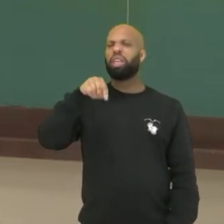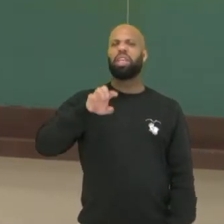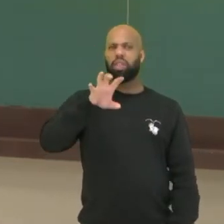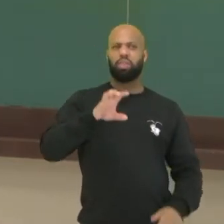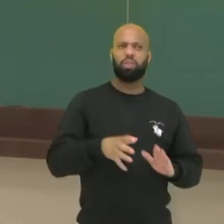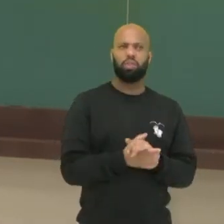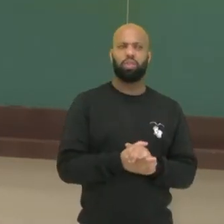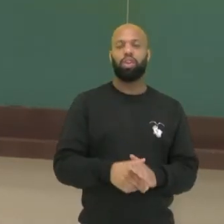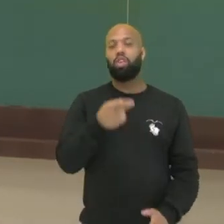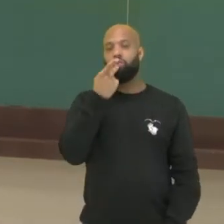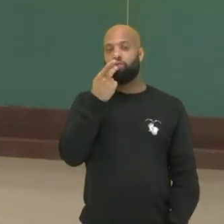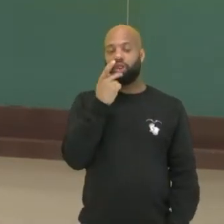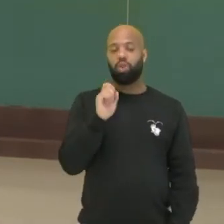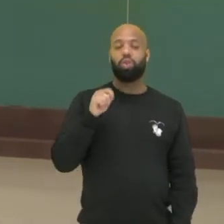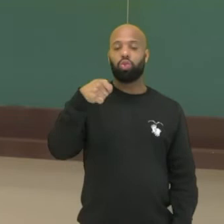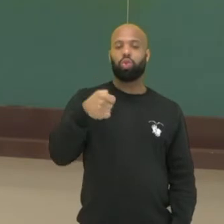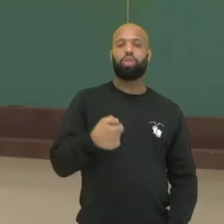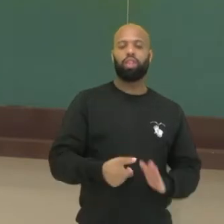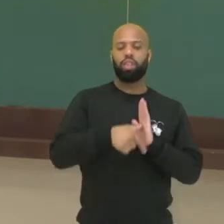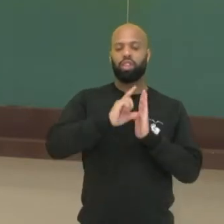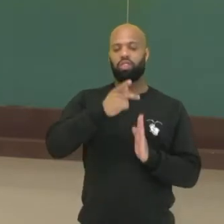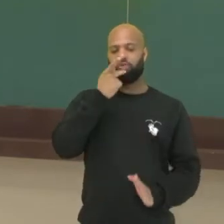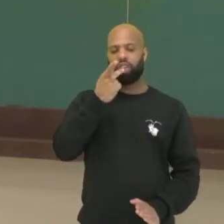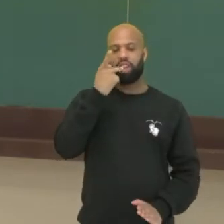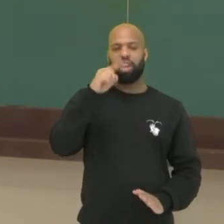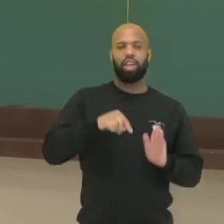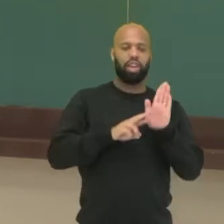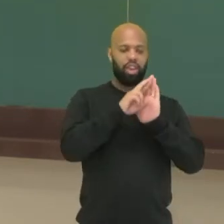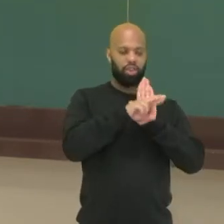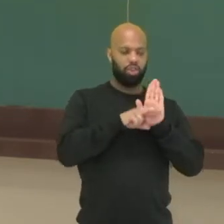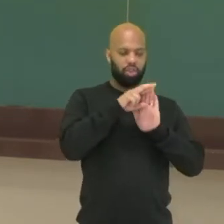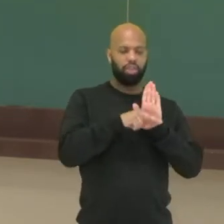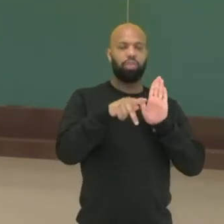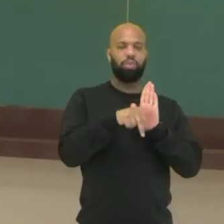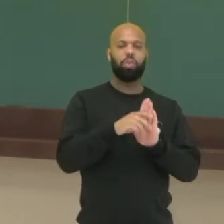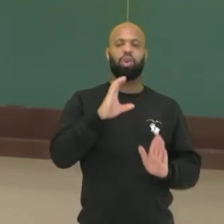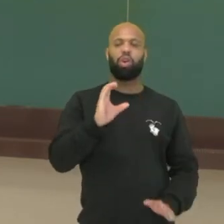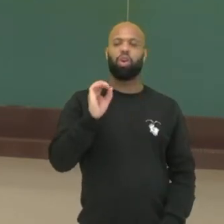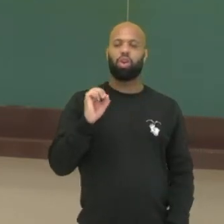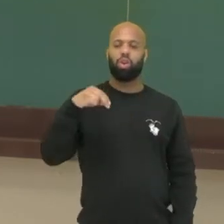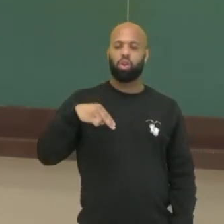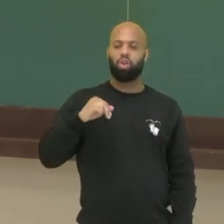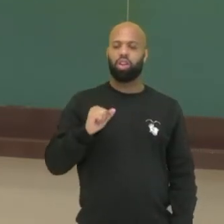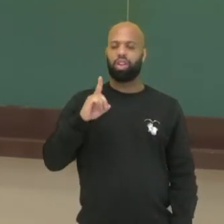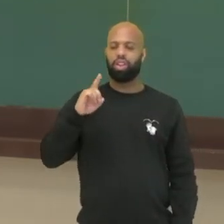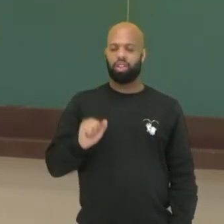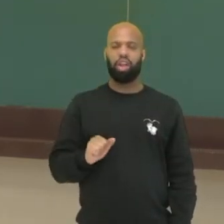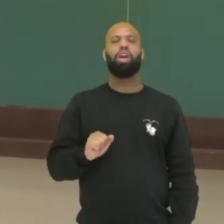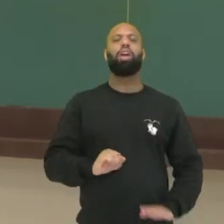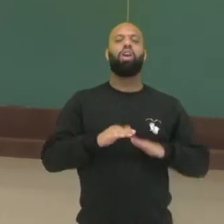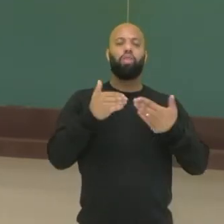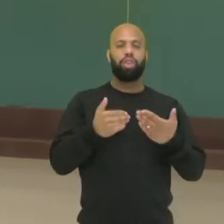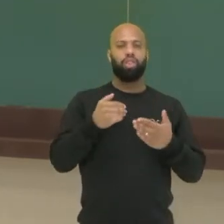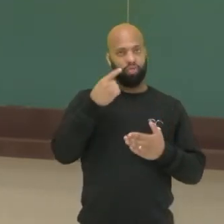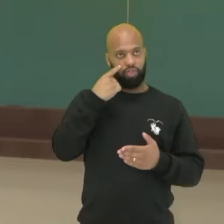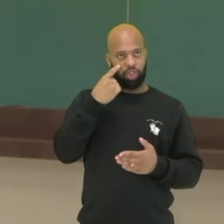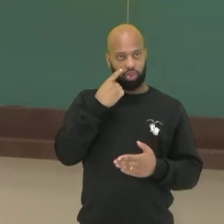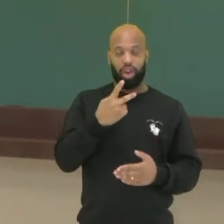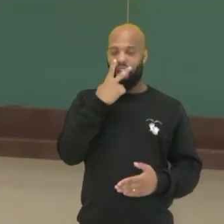falando? Estamos falando lá atrás de uma resolução. Percebam como vai desenvolvendo as ideias aqui.